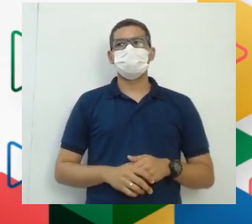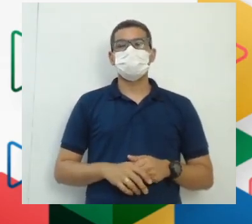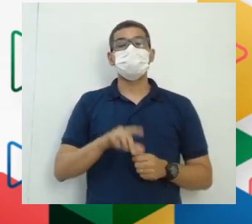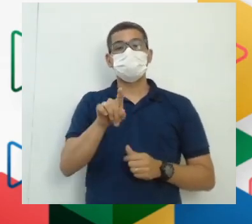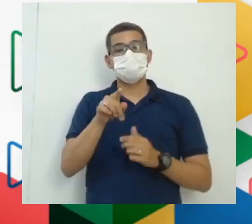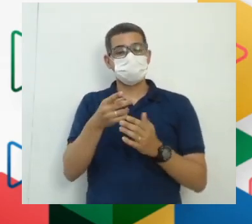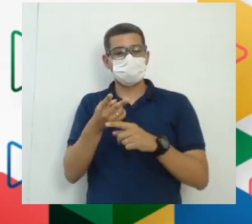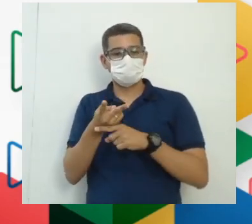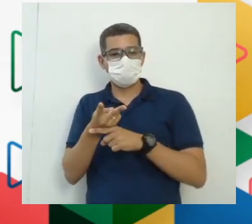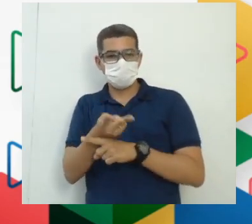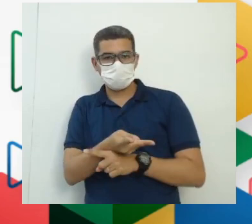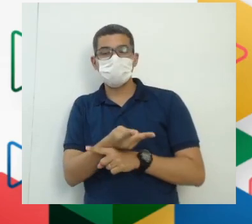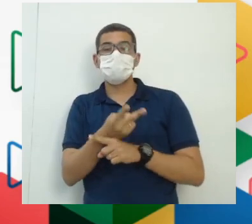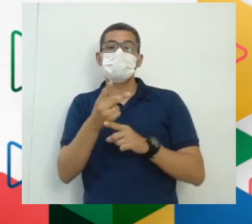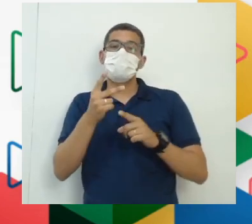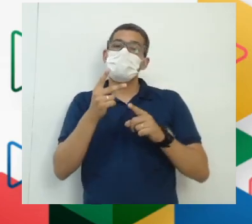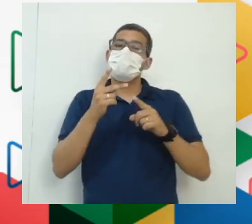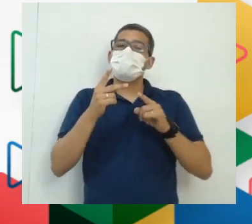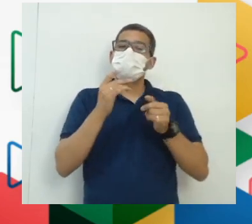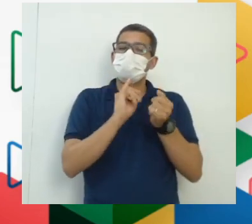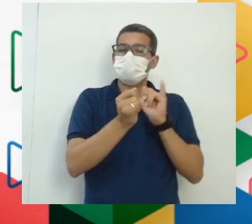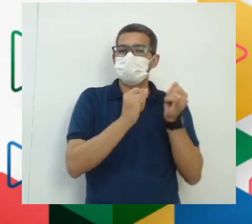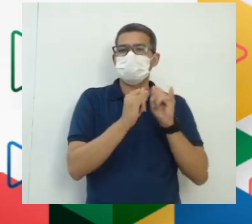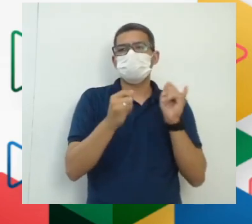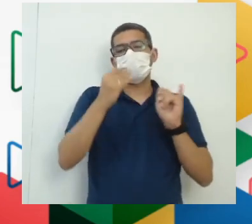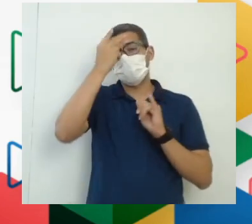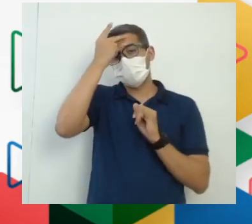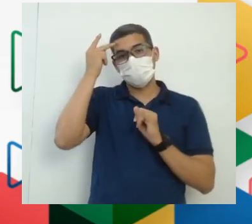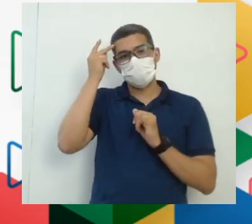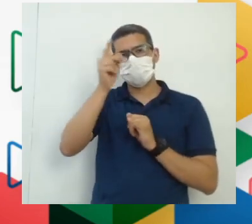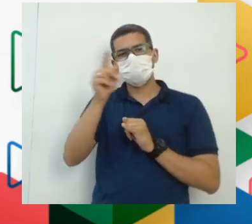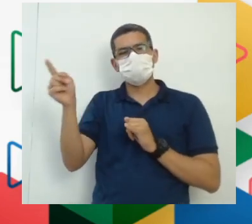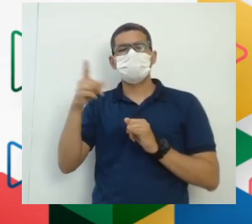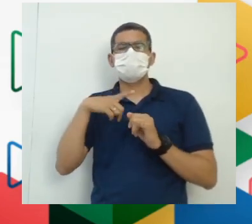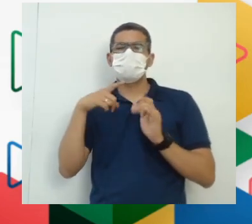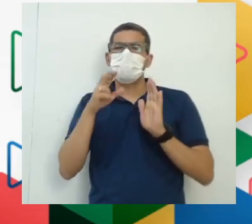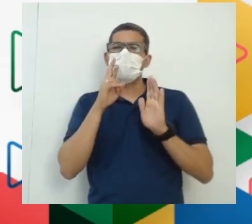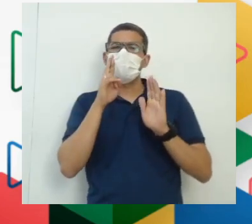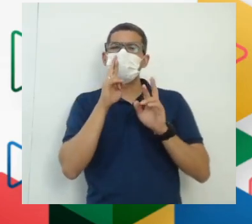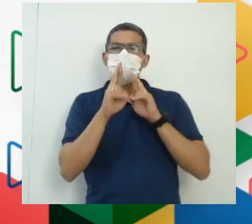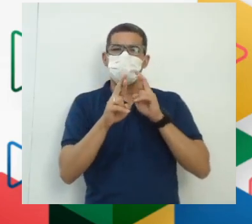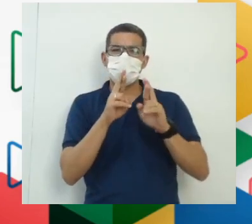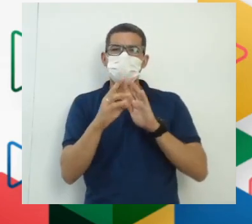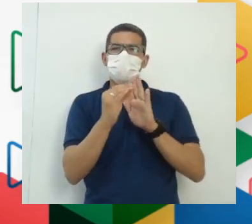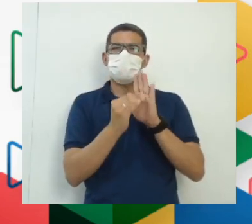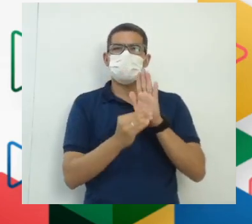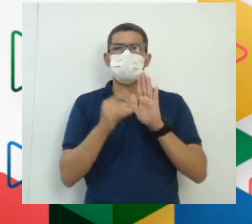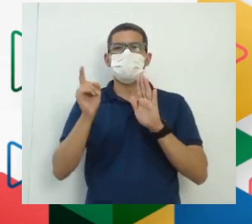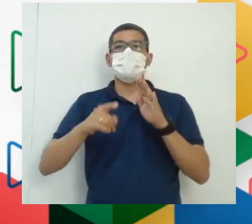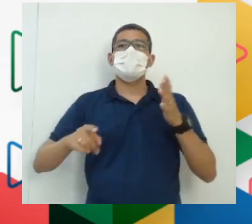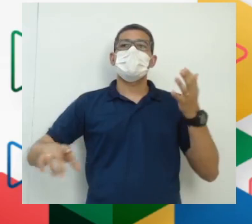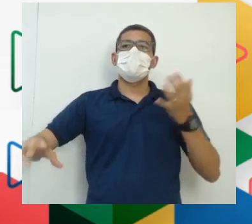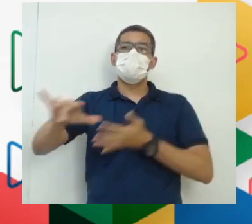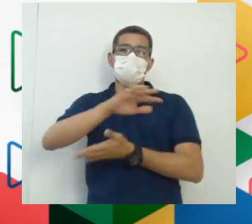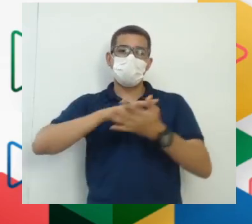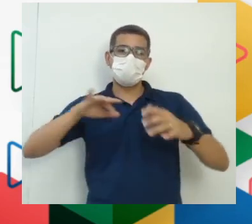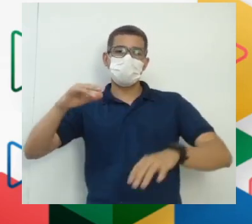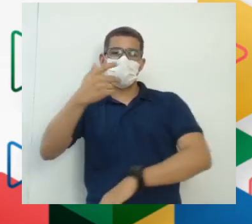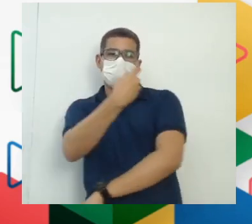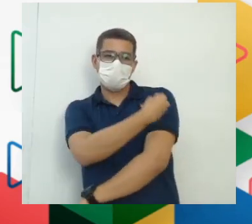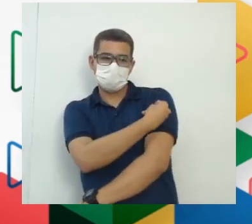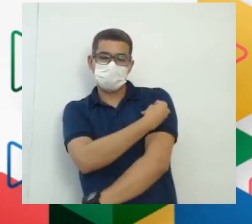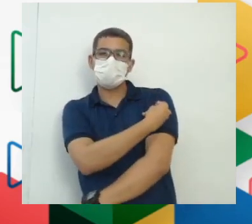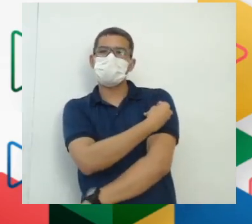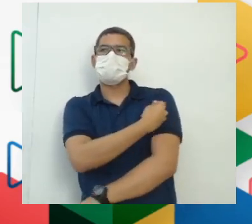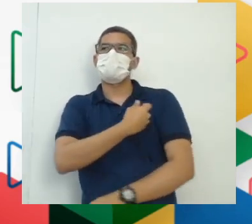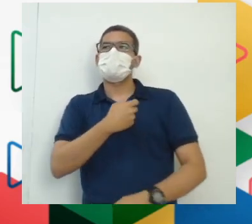uma pesquisa na internet, você vai perceber que as pessoas têm muito gabarito que vai colocar como a revolta da vacina. E aí as pessoas